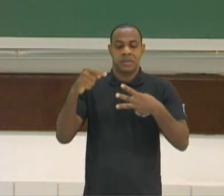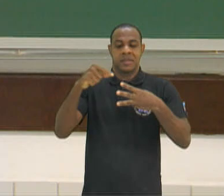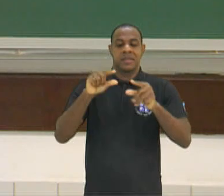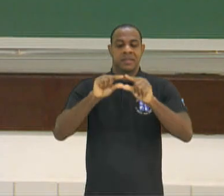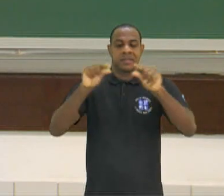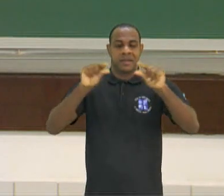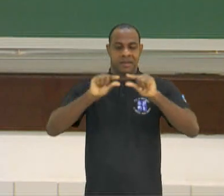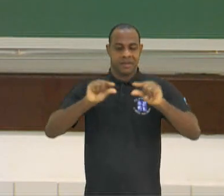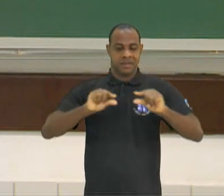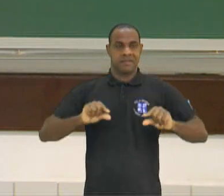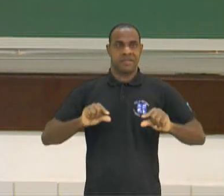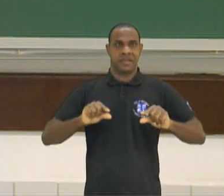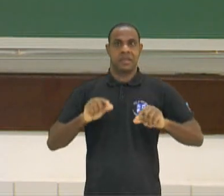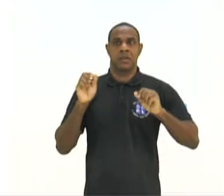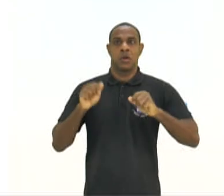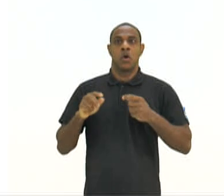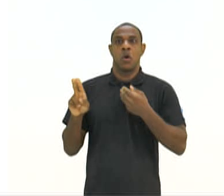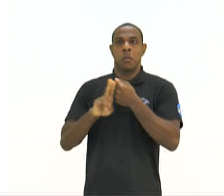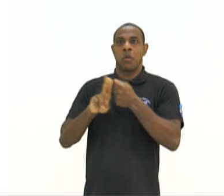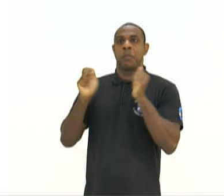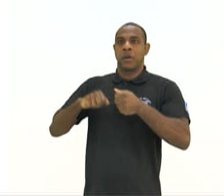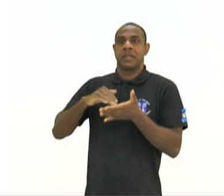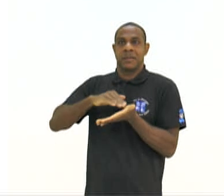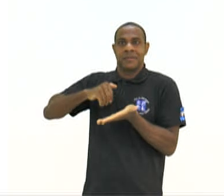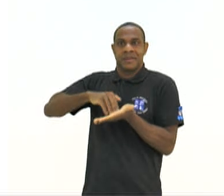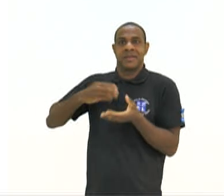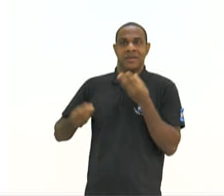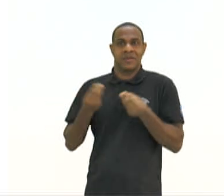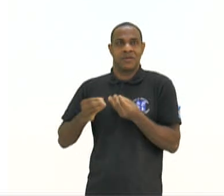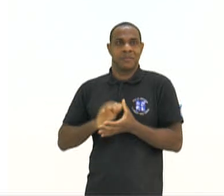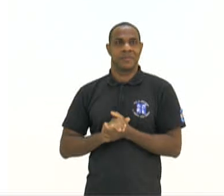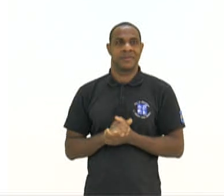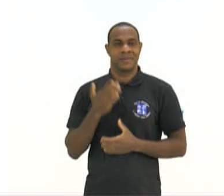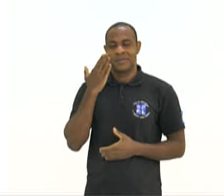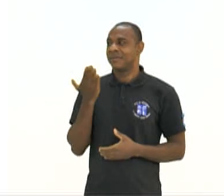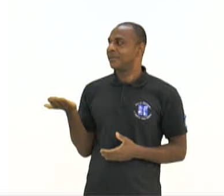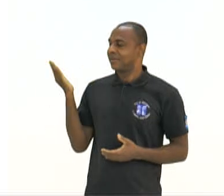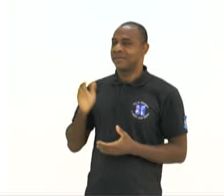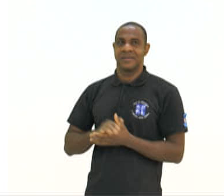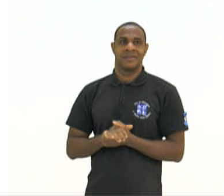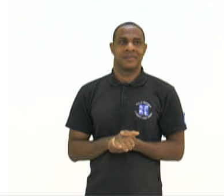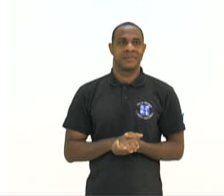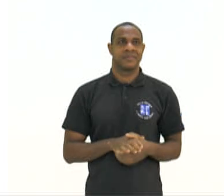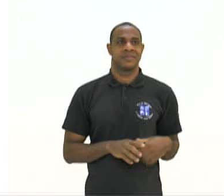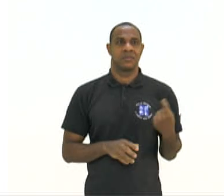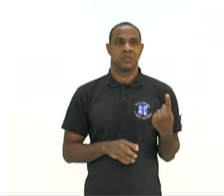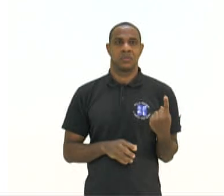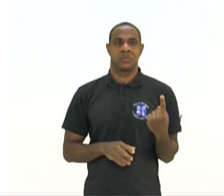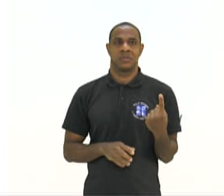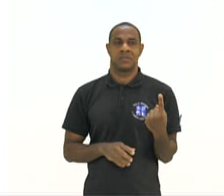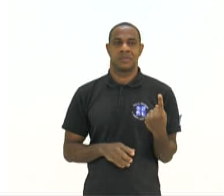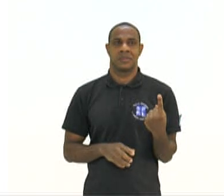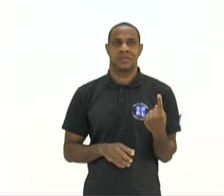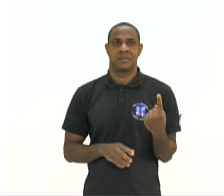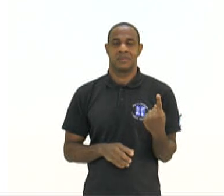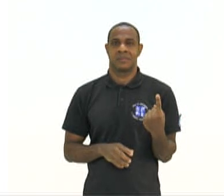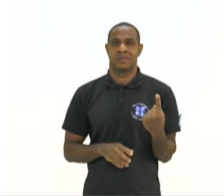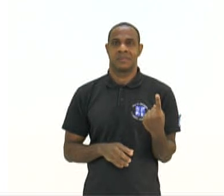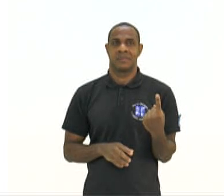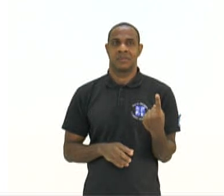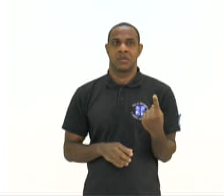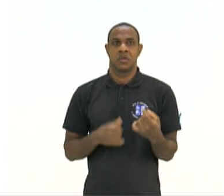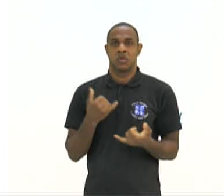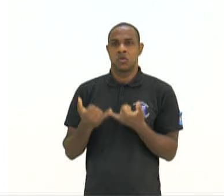o pronome pode ser omitido? Frase 1. A frustrating game that I can't recommend. Um